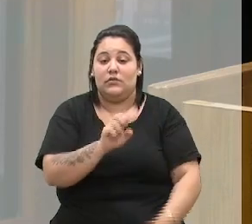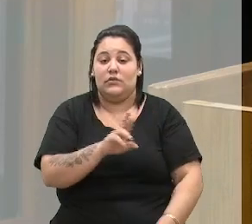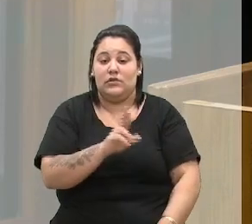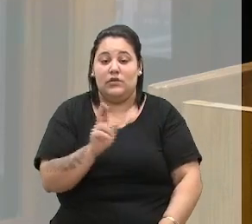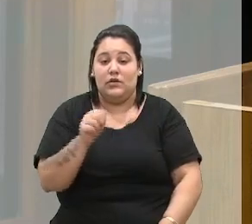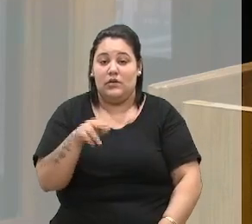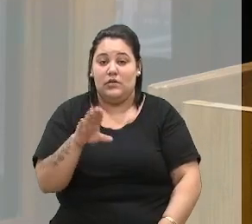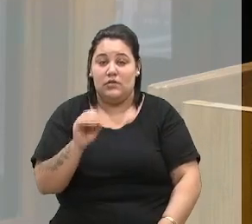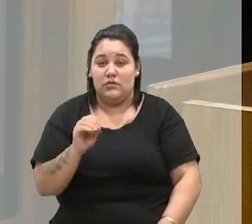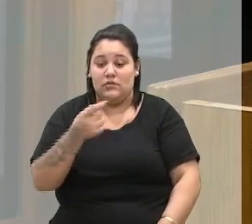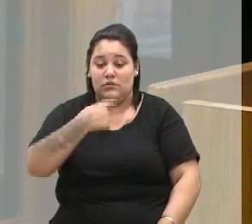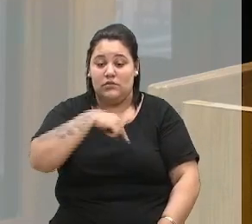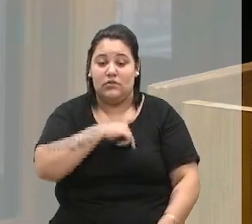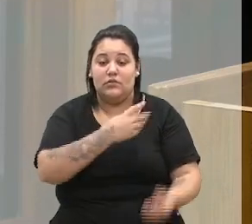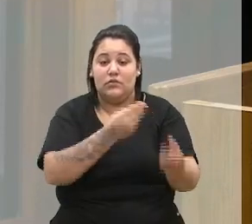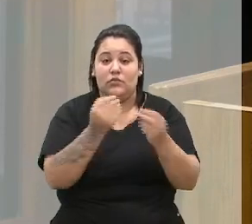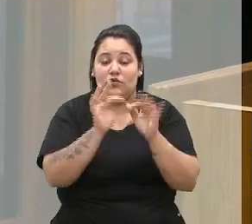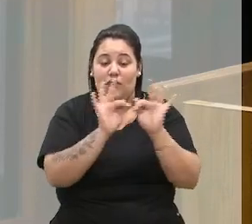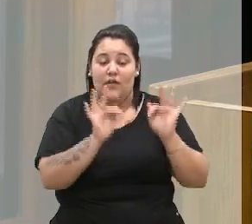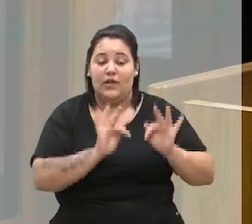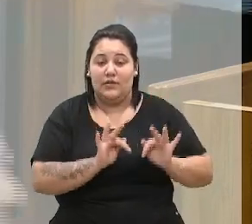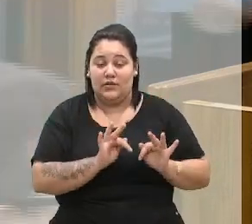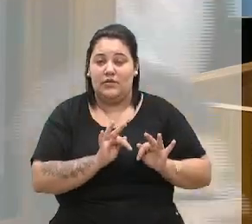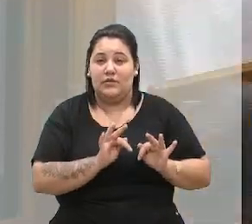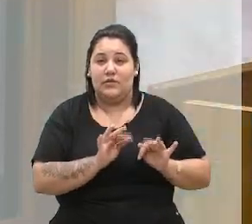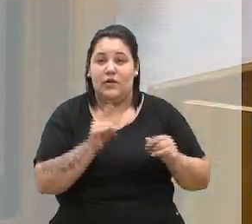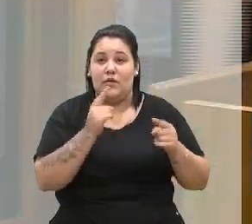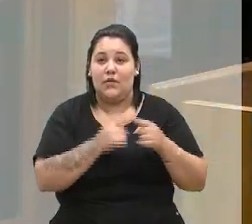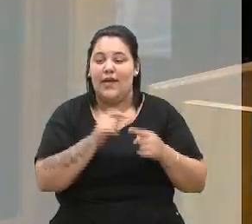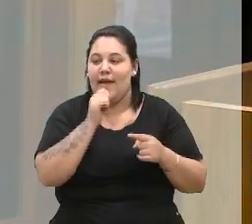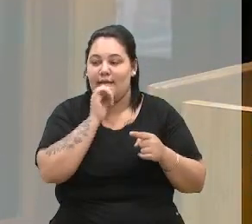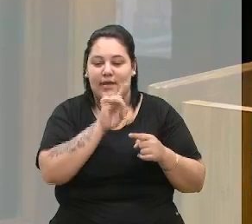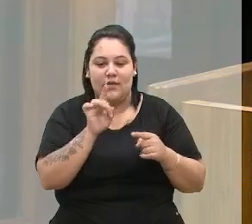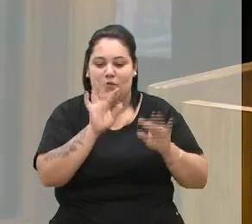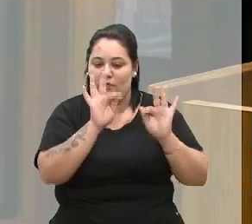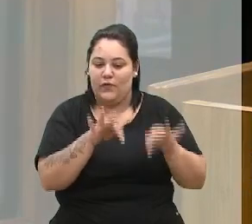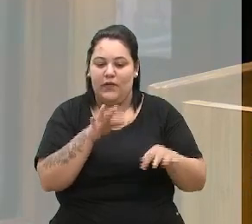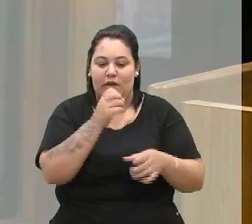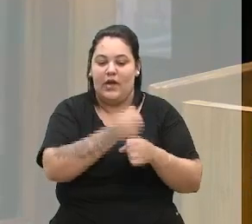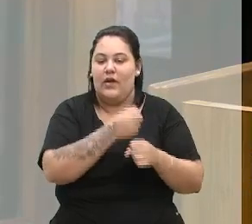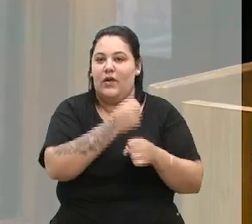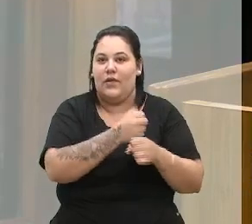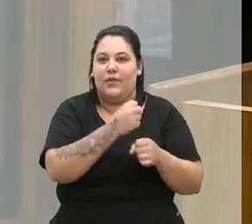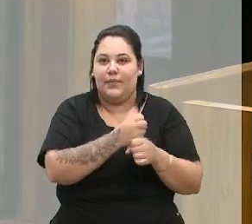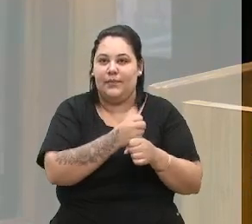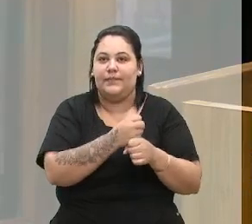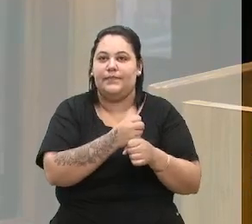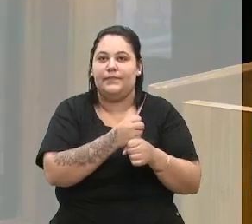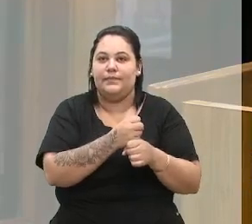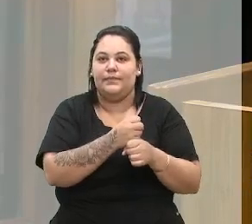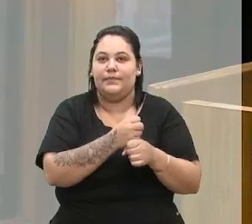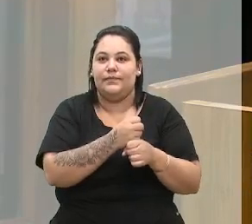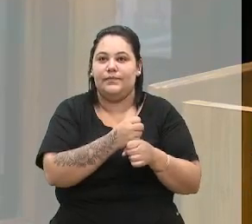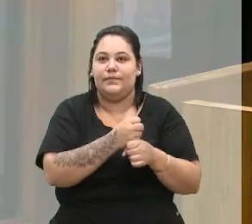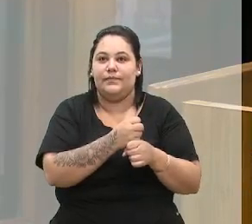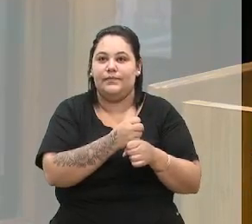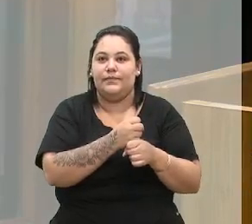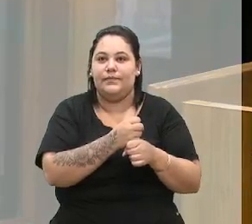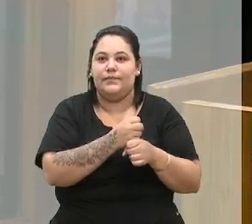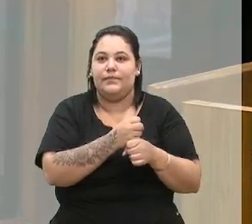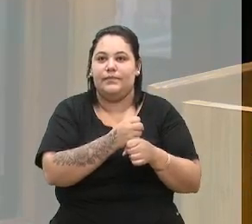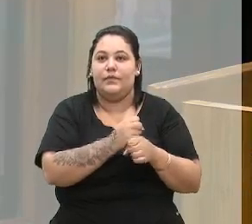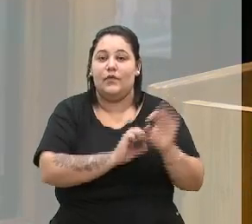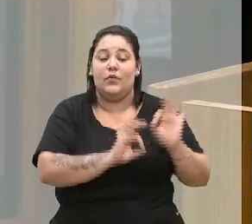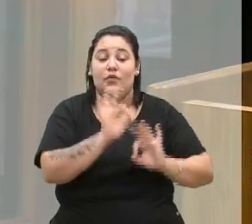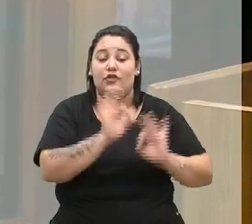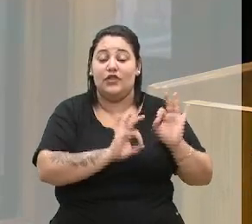gente está muito feliz lá, porque a gente não está terminada essa obra. É parte de um projeto que